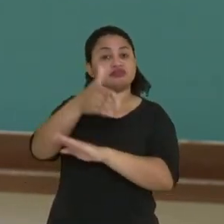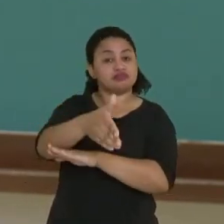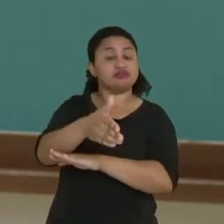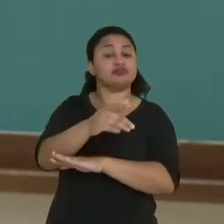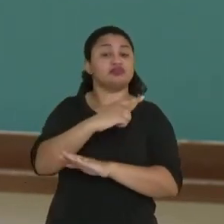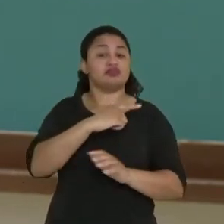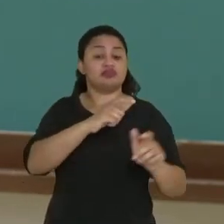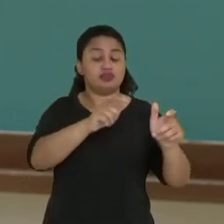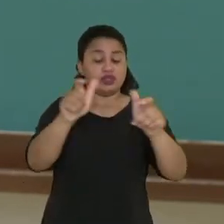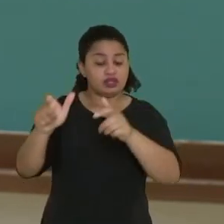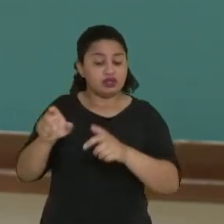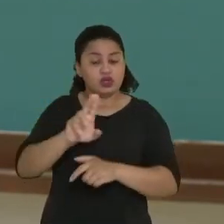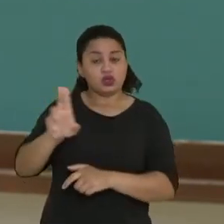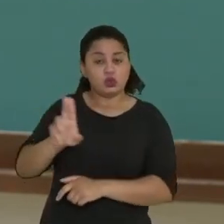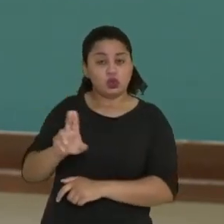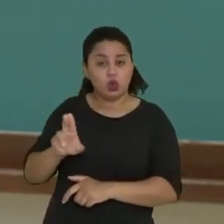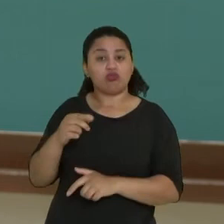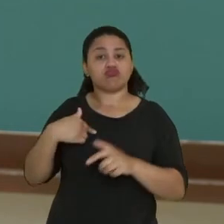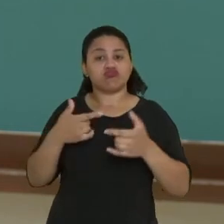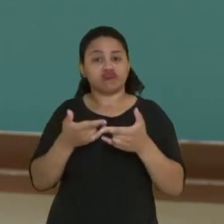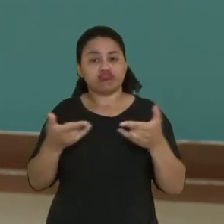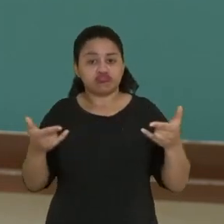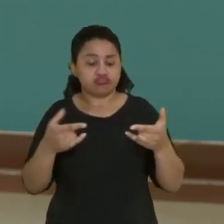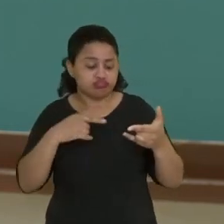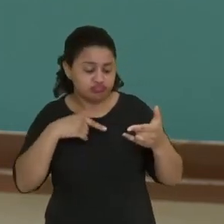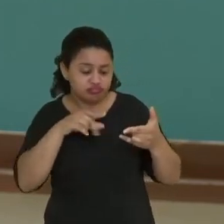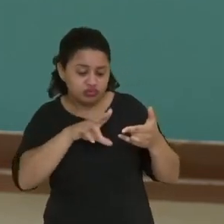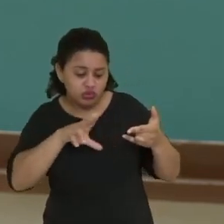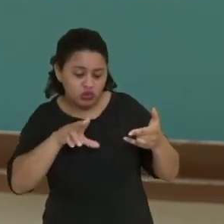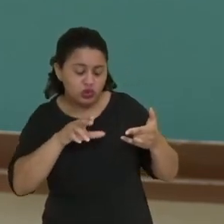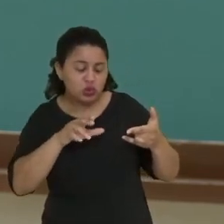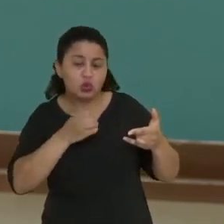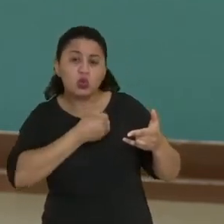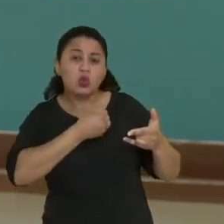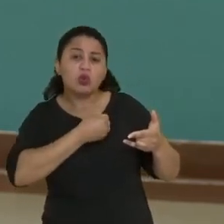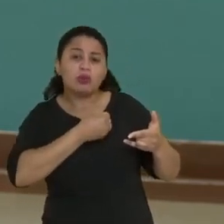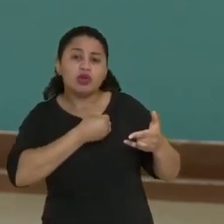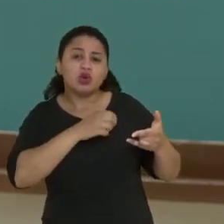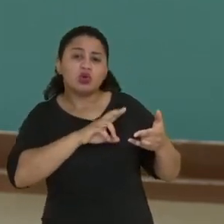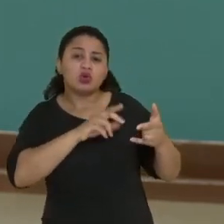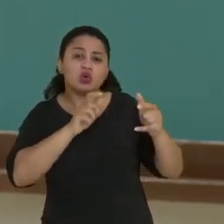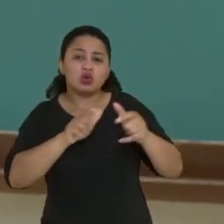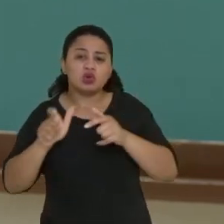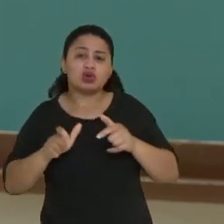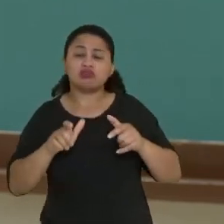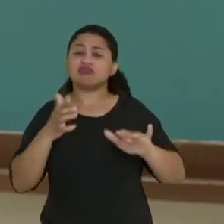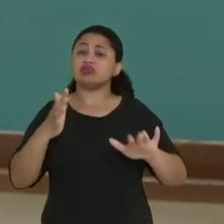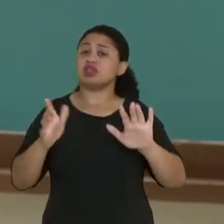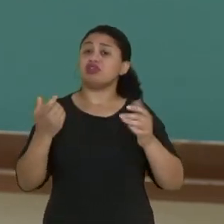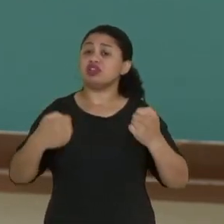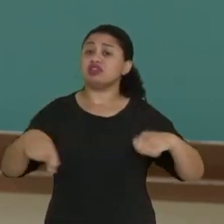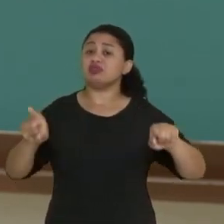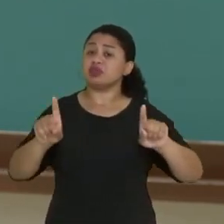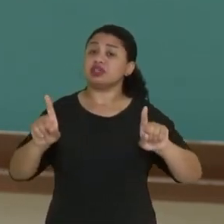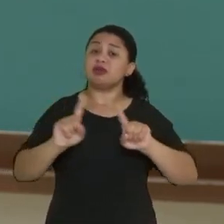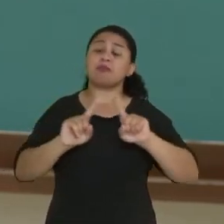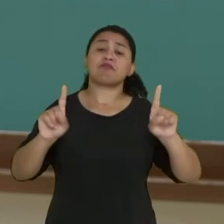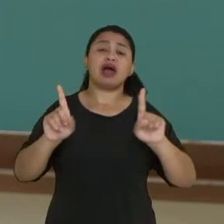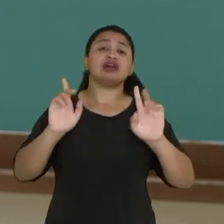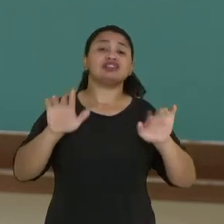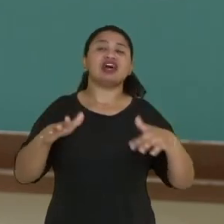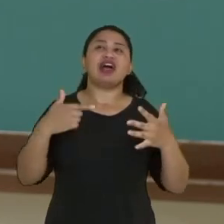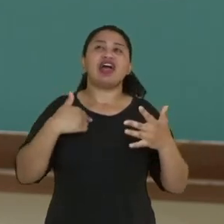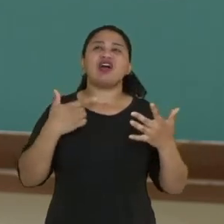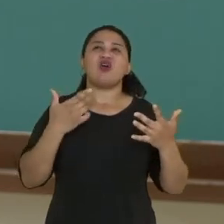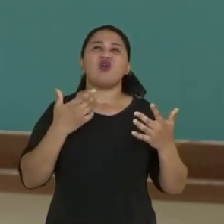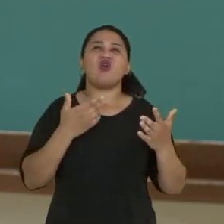lugar marcado ali nos ingressos, então talvez não fosse necessário, né, estar ali, mas acaba sendo meio que uma